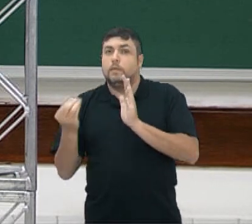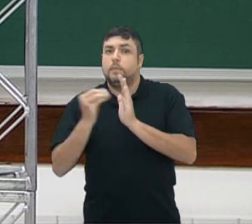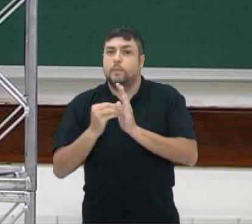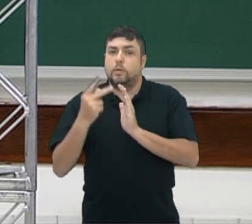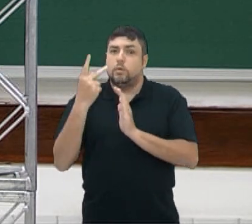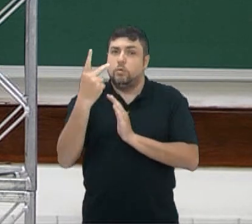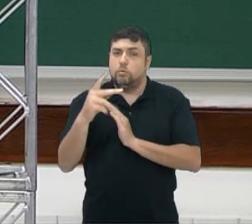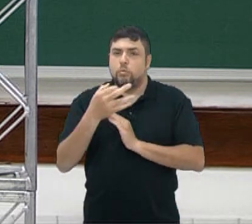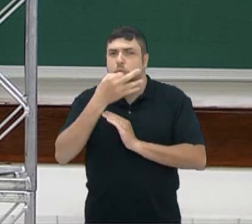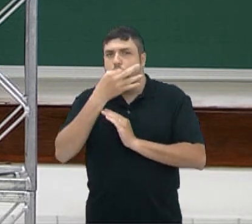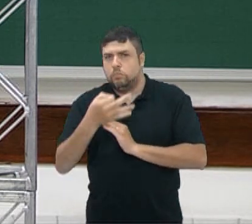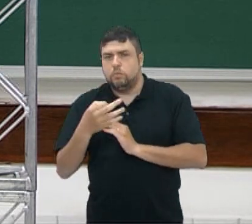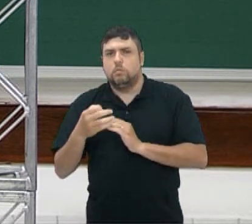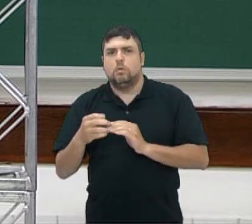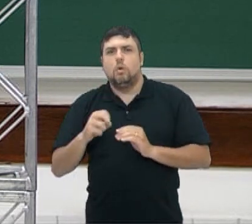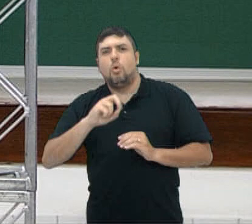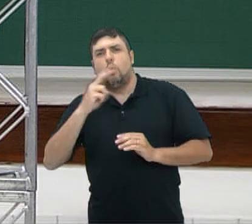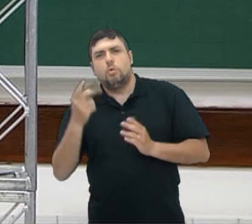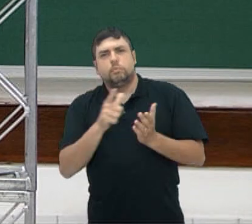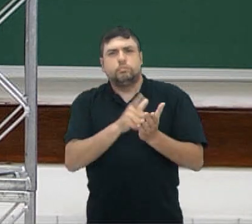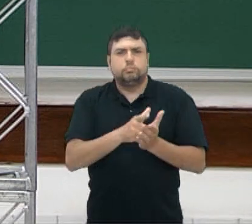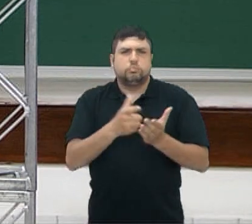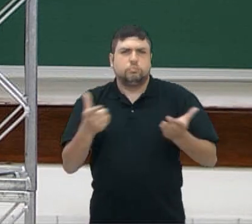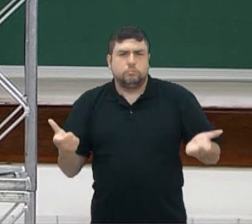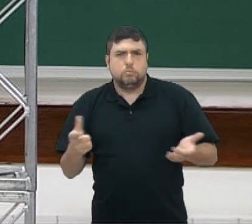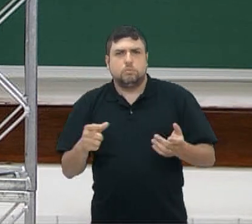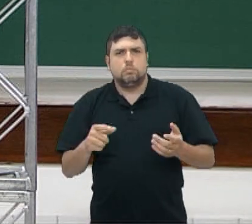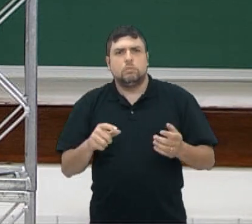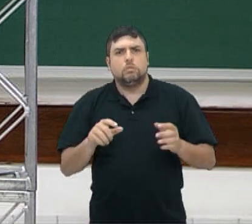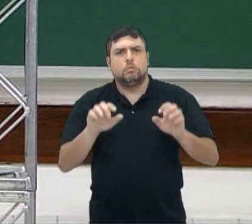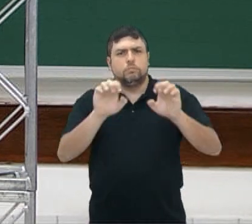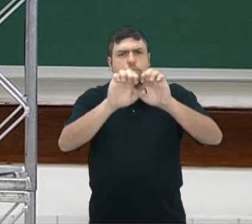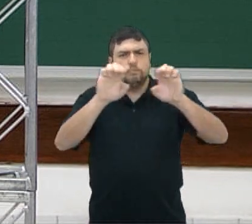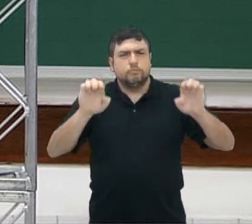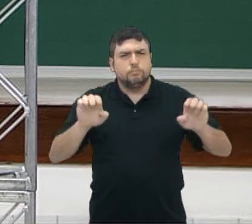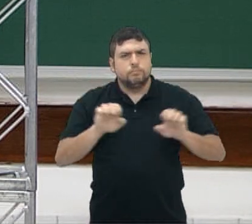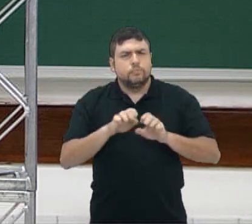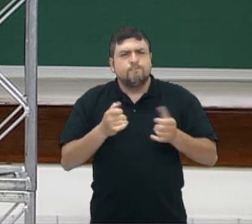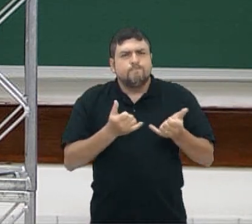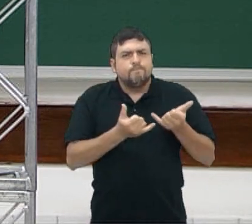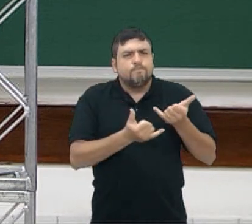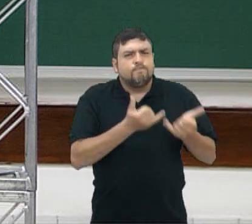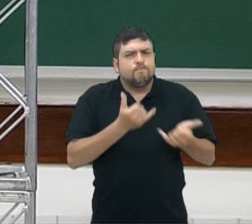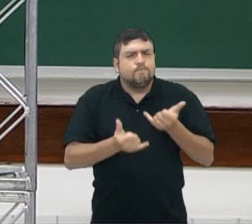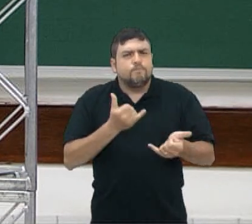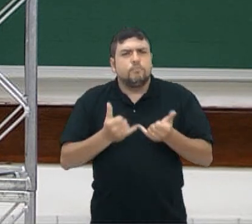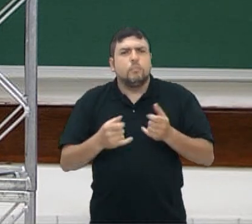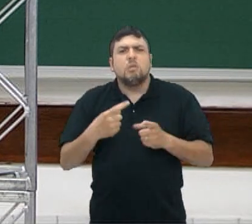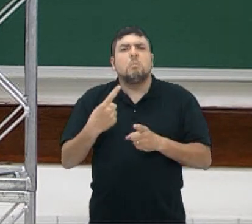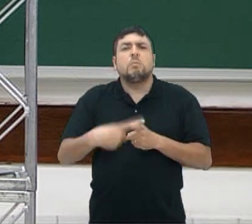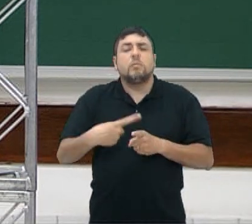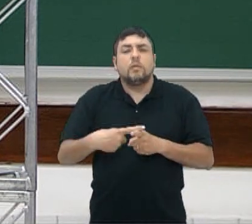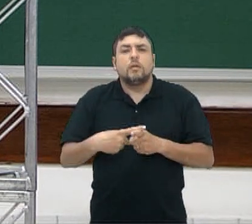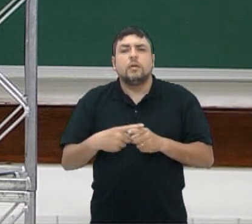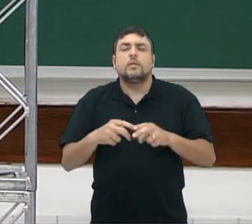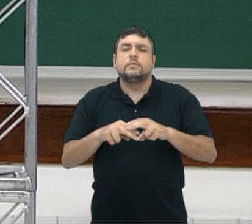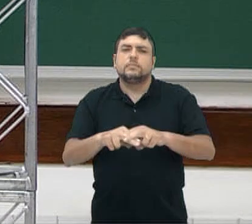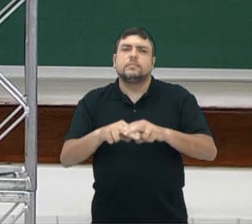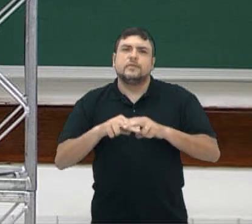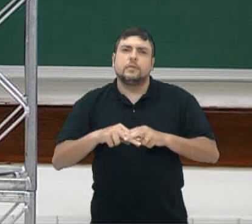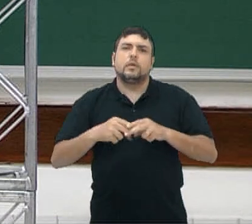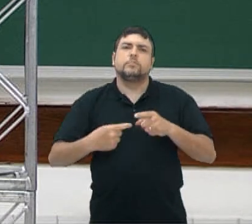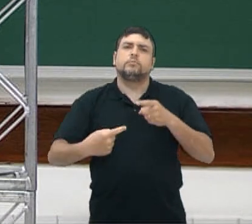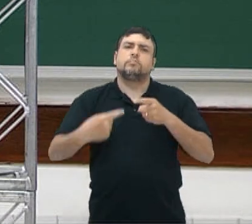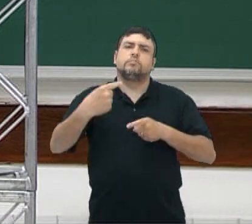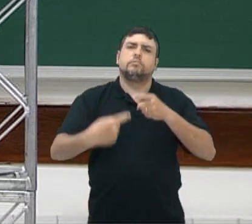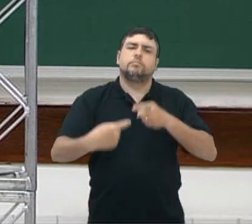um editorial de revista ou de jornal, todos eles possuem uma estrutura muito semelhante, porque são todos textos disso, né, que você vai dar a sua